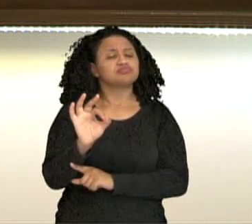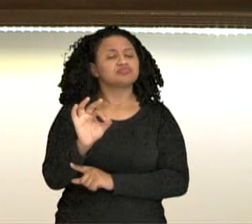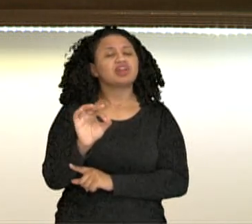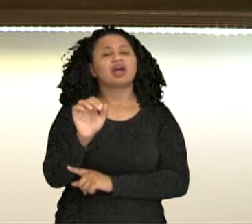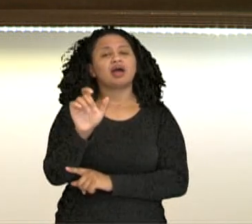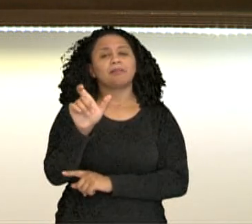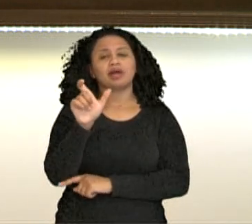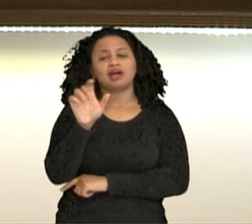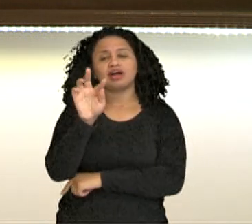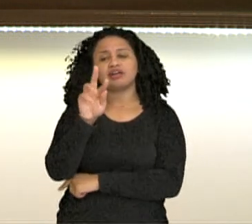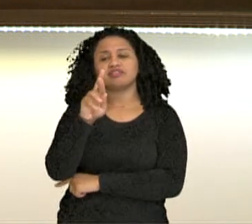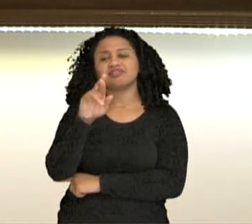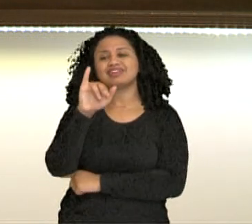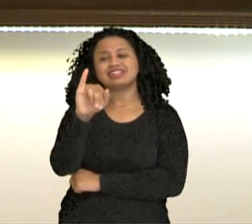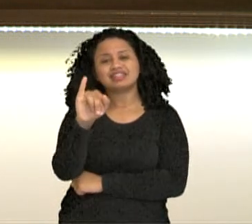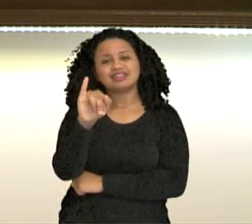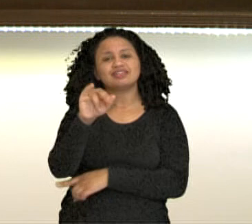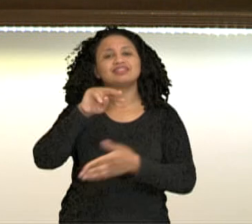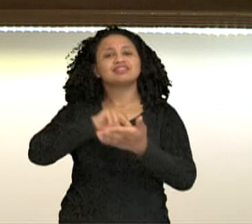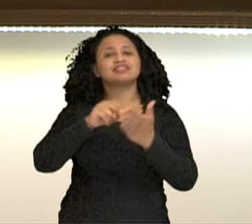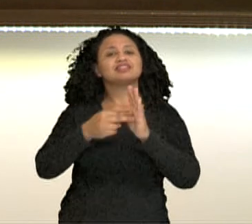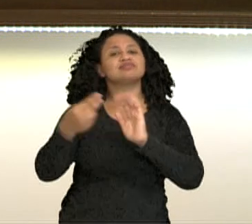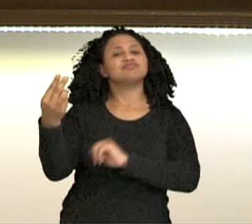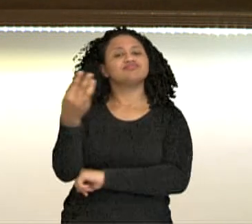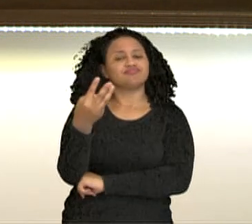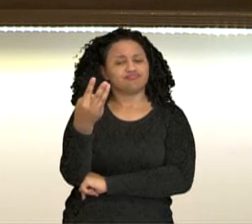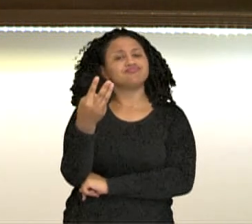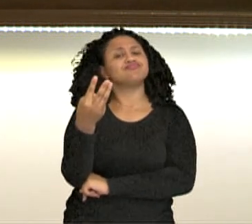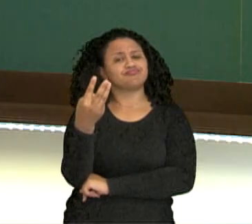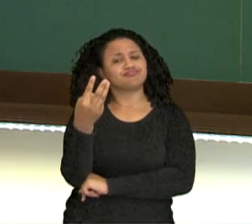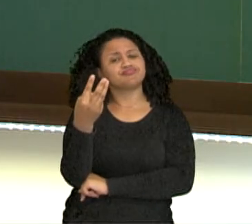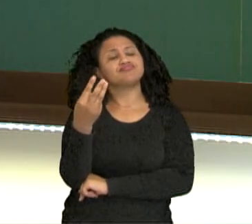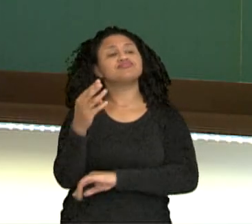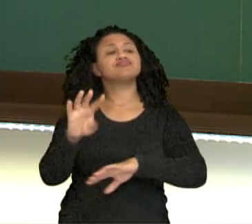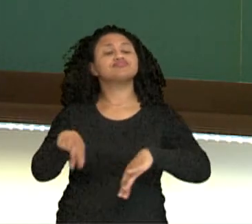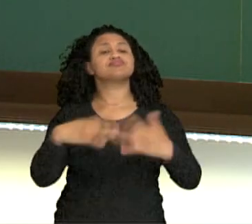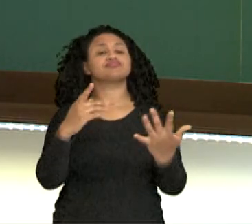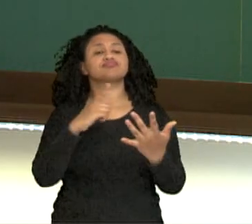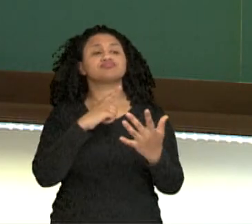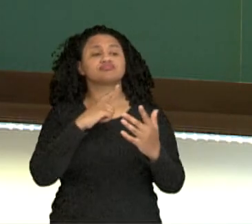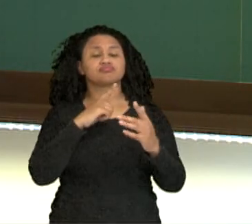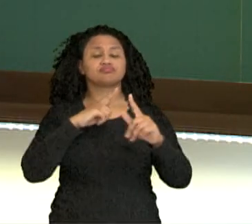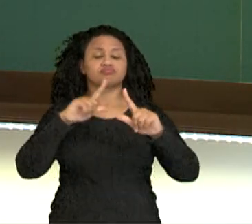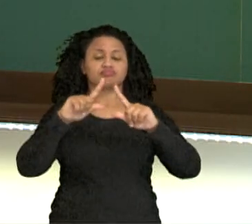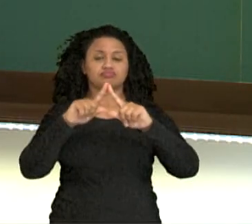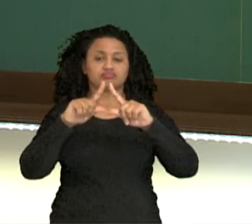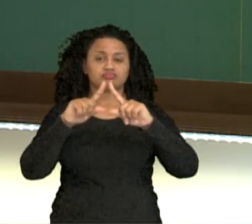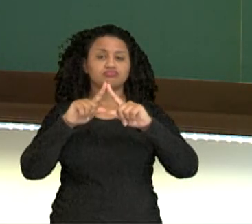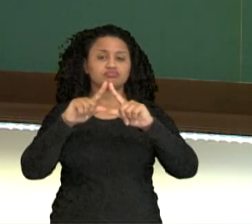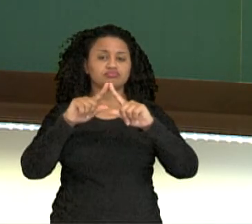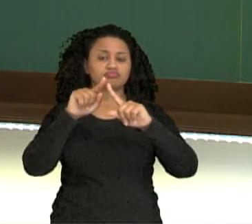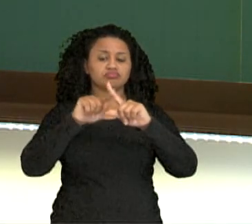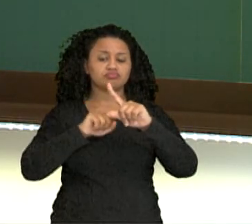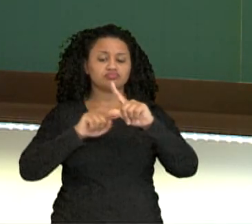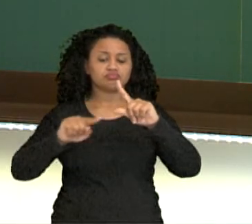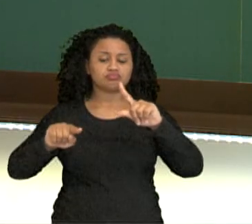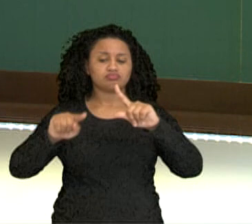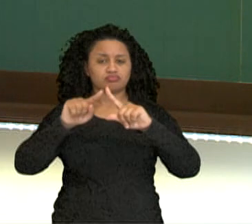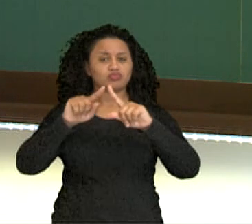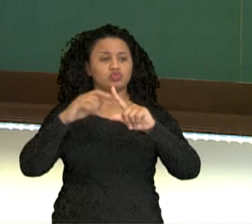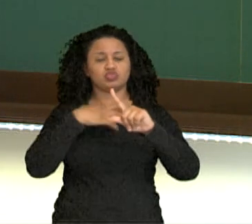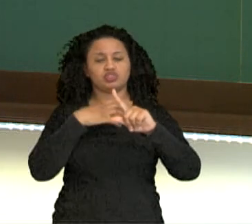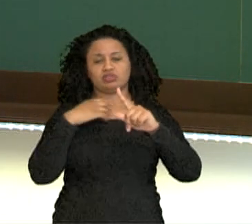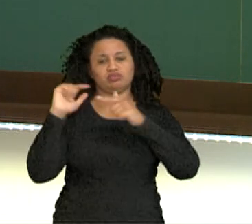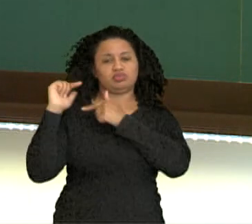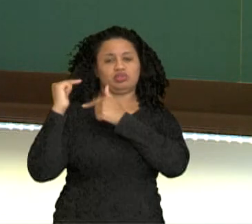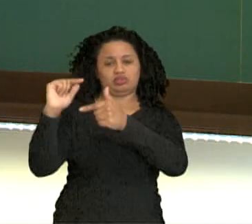tri significa 3, Então, eu tenho o triângulo, aqui nesse formato clássico,